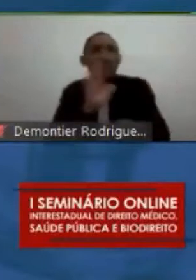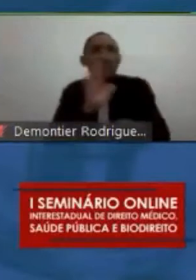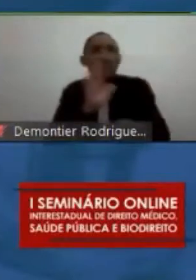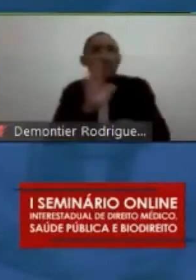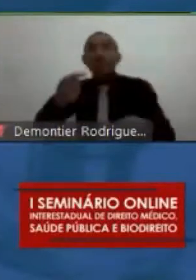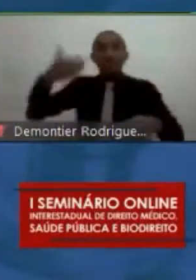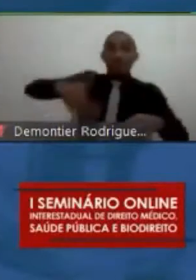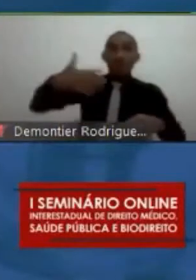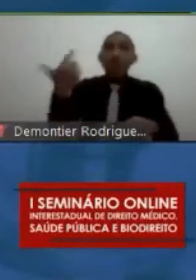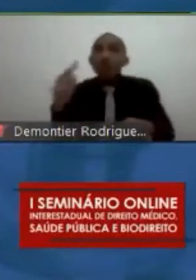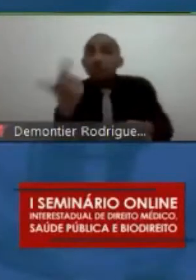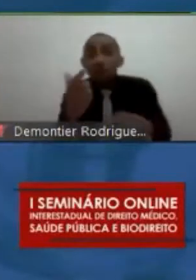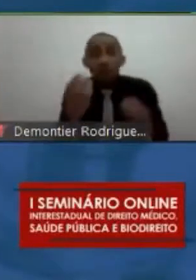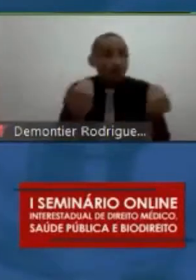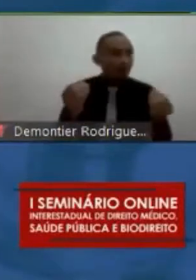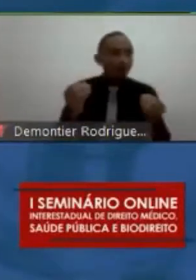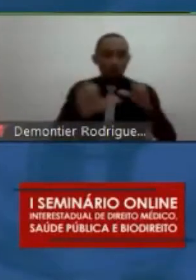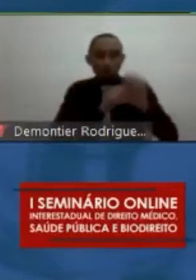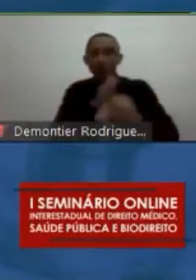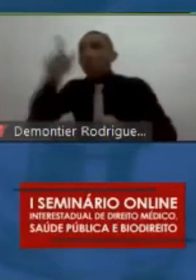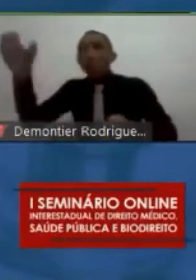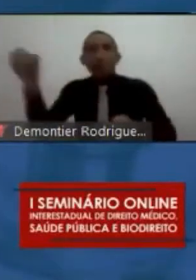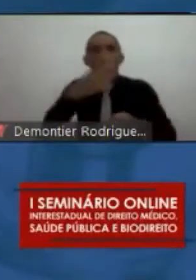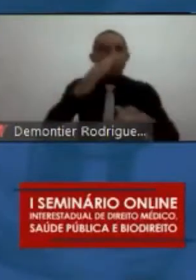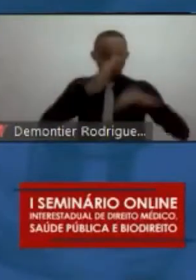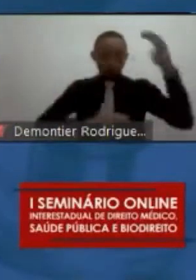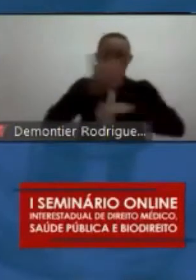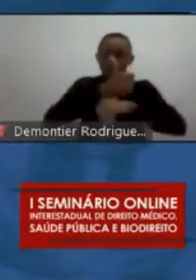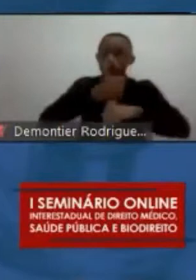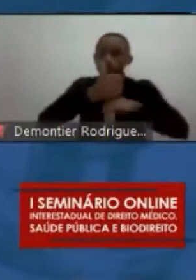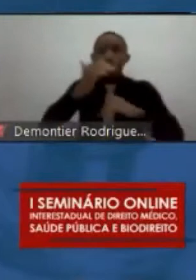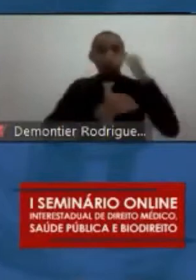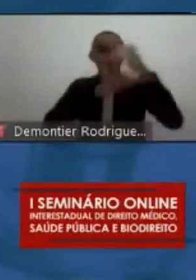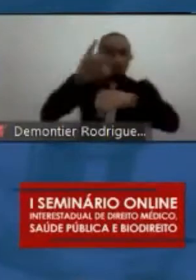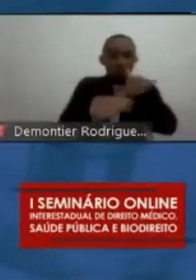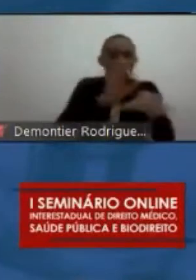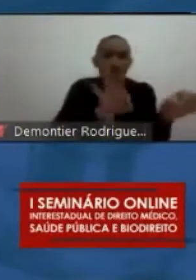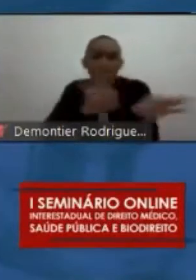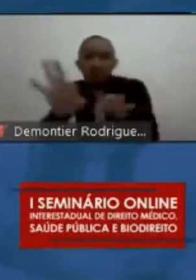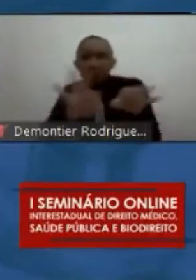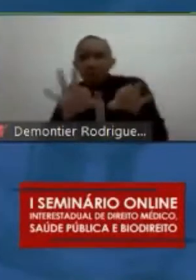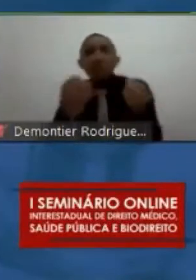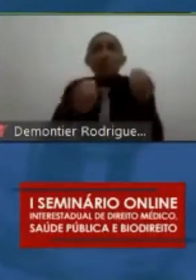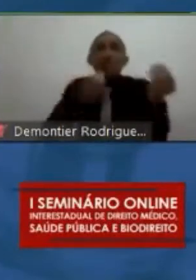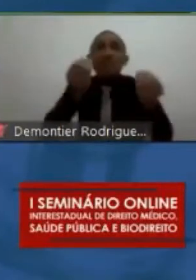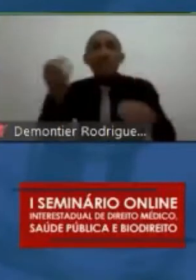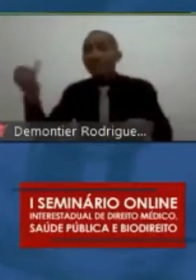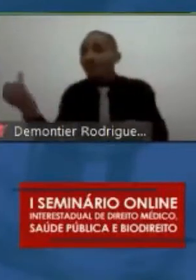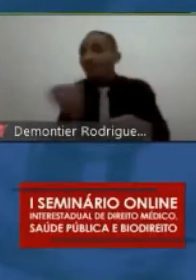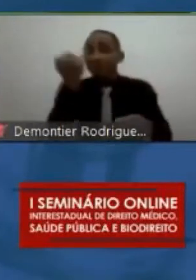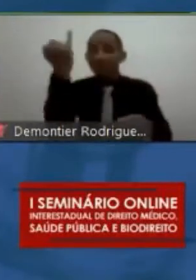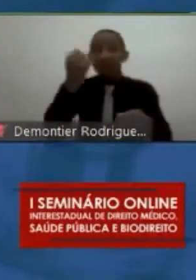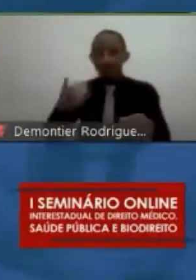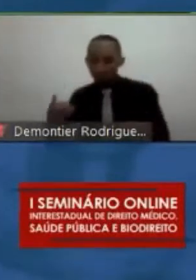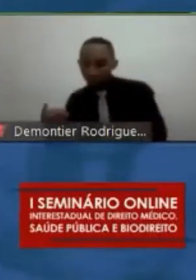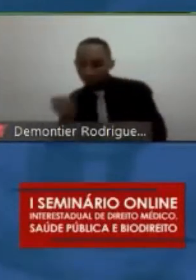de uma necessidade de revermos a capacitação profissional e todas as estratégias, protocolos, é necessário que aproveitemos